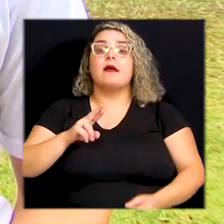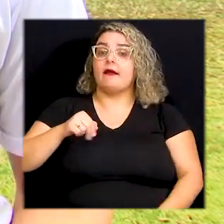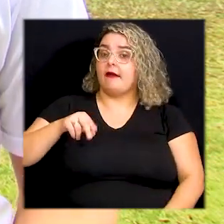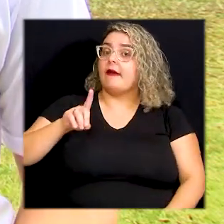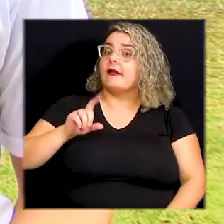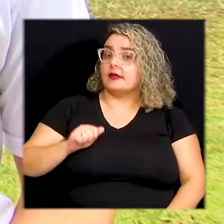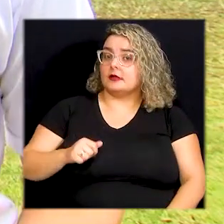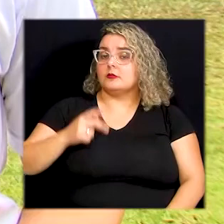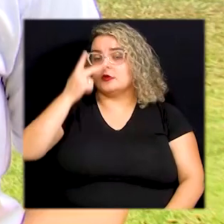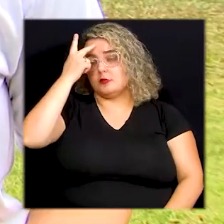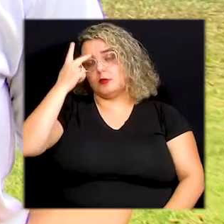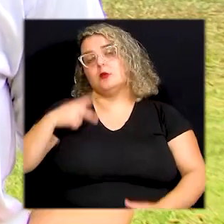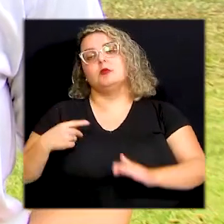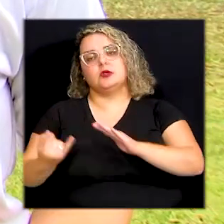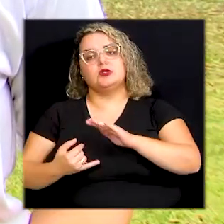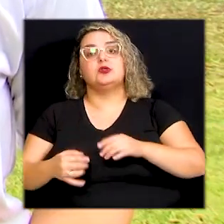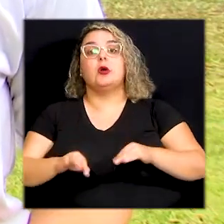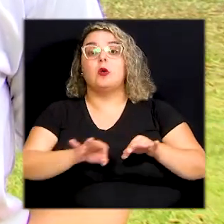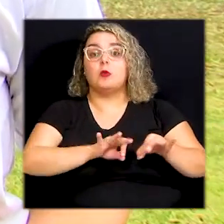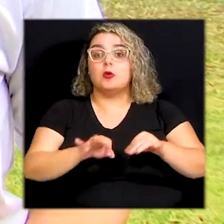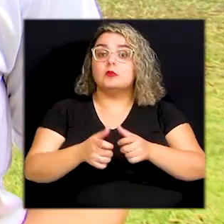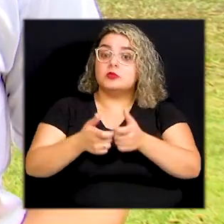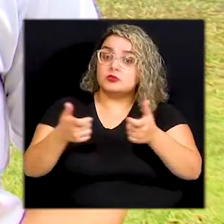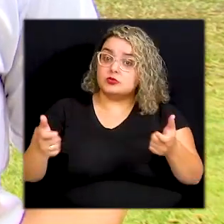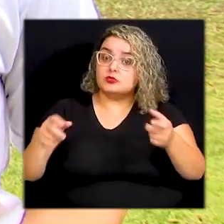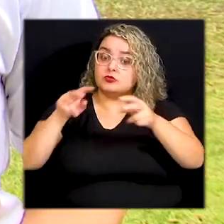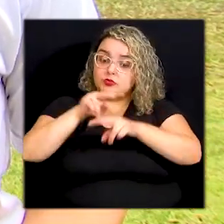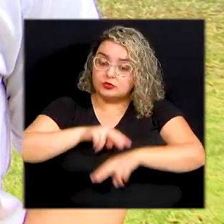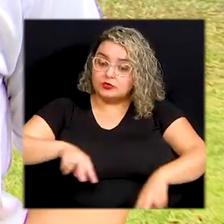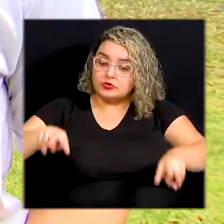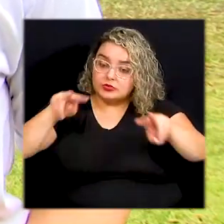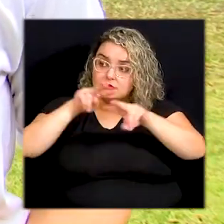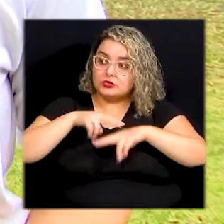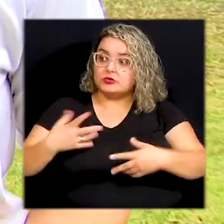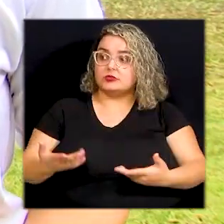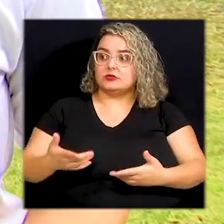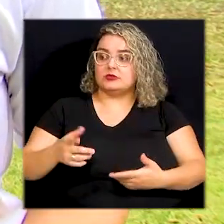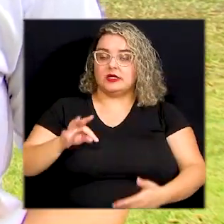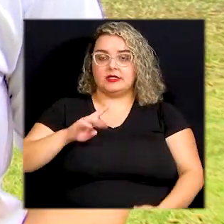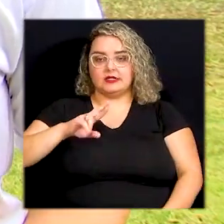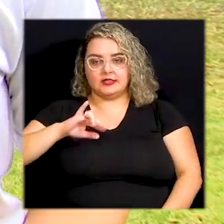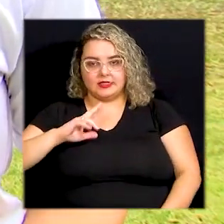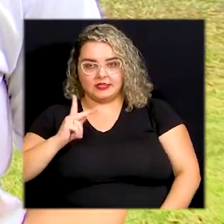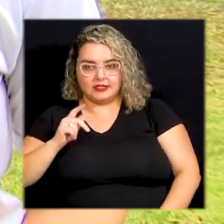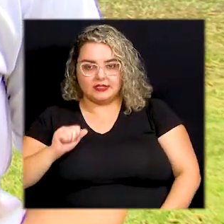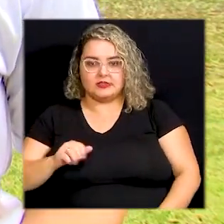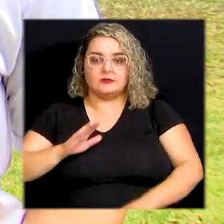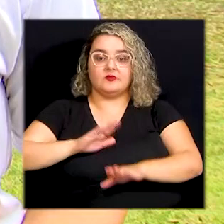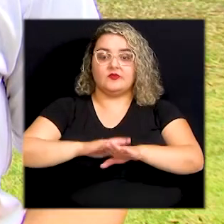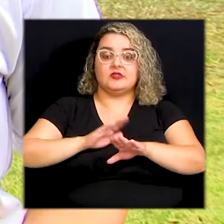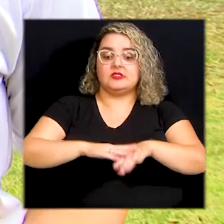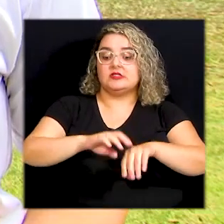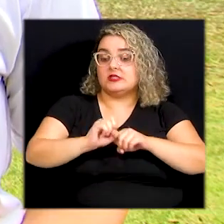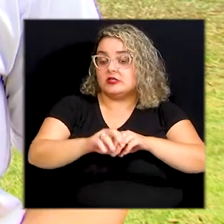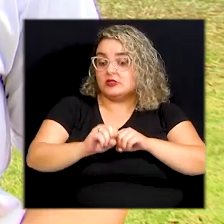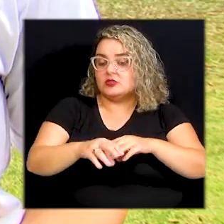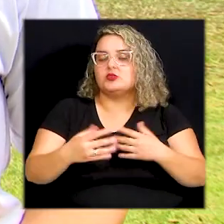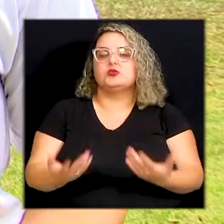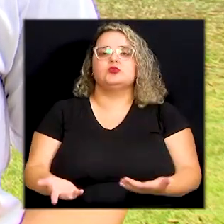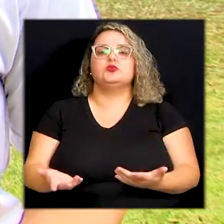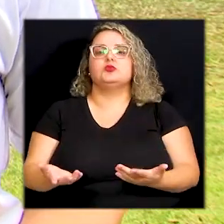renda para a própria instituição. Então nós temos um projeto muito grande aqui visando ter trilhas, né, para a gente fazer